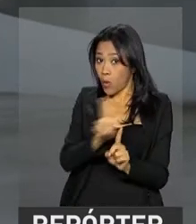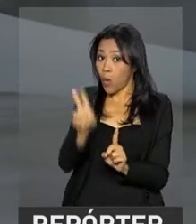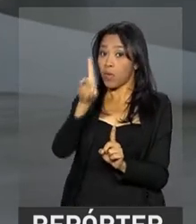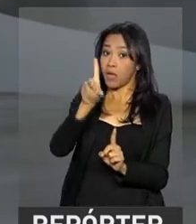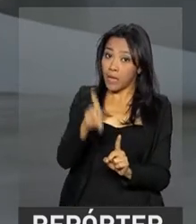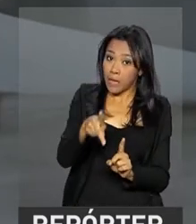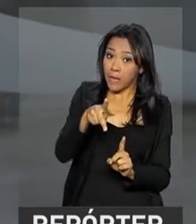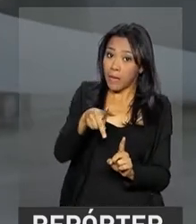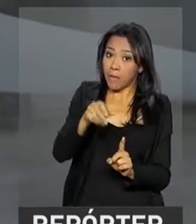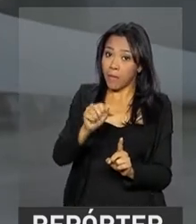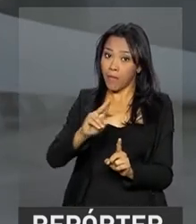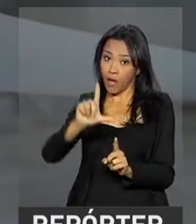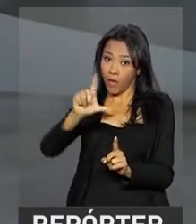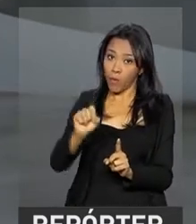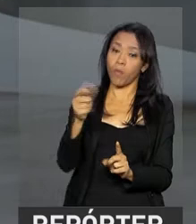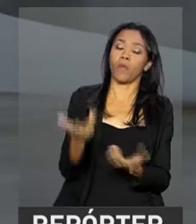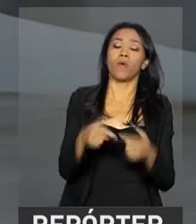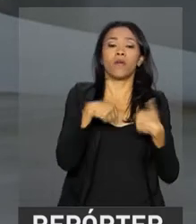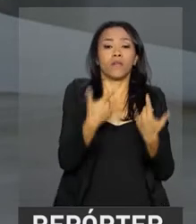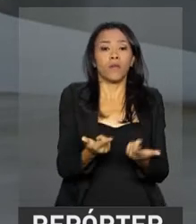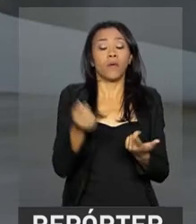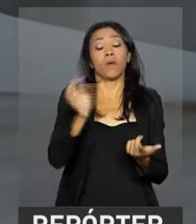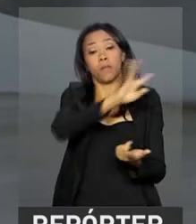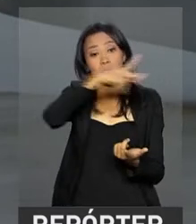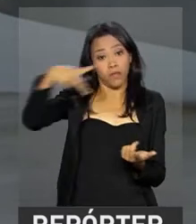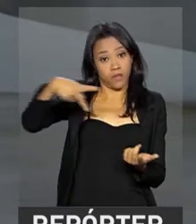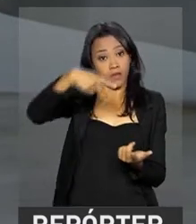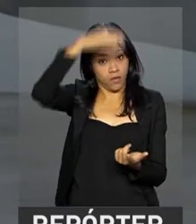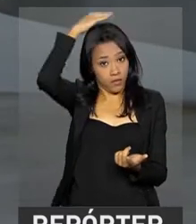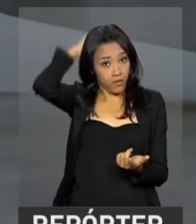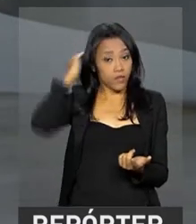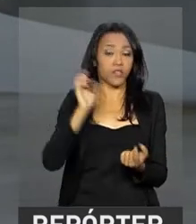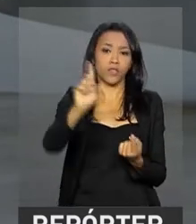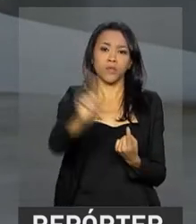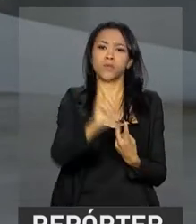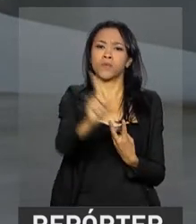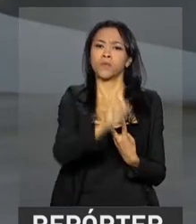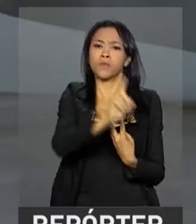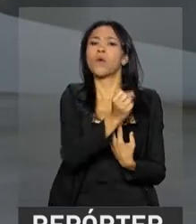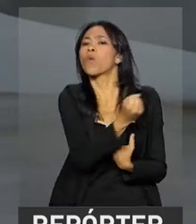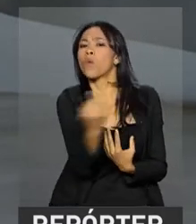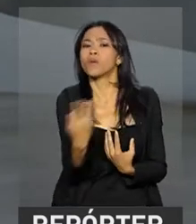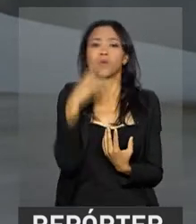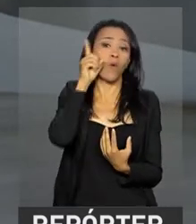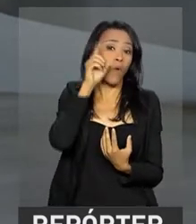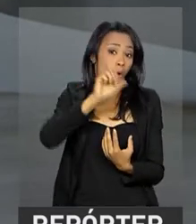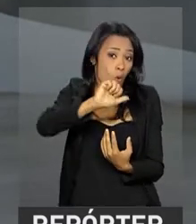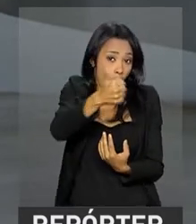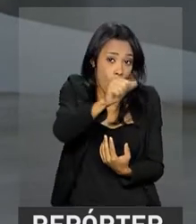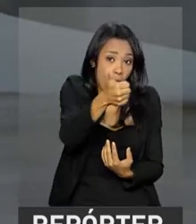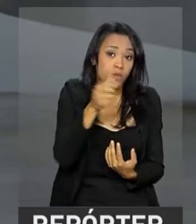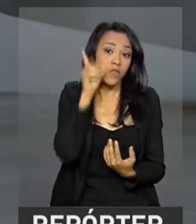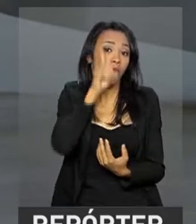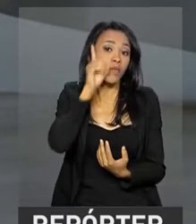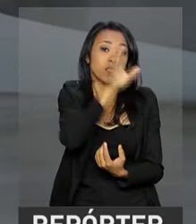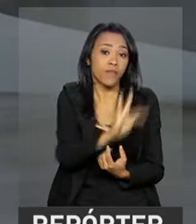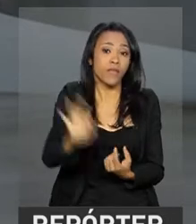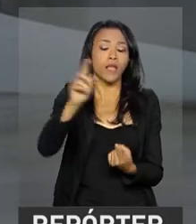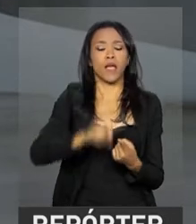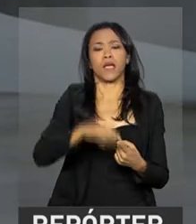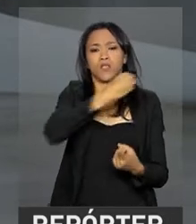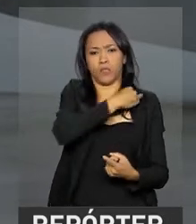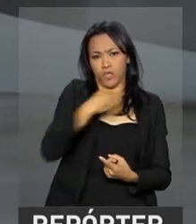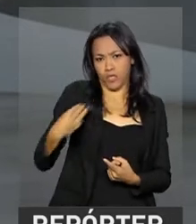de castro ao todo o presidente recebe aqui no palácio do planalto 11 deputados federais além do ministro da indústria